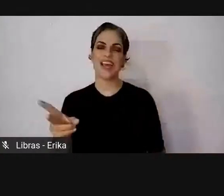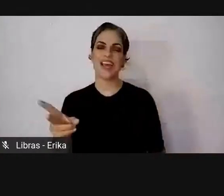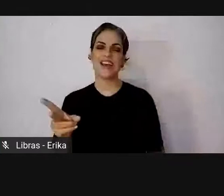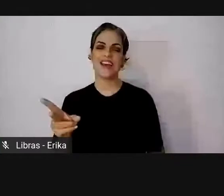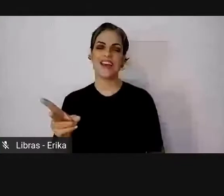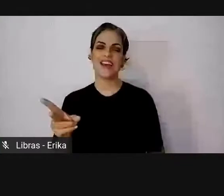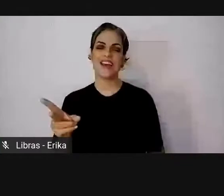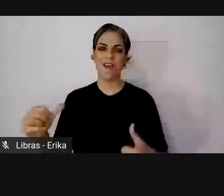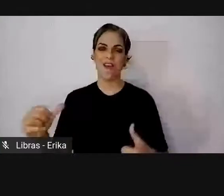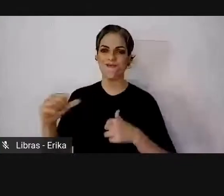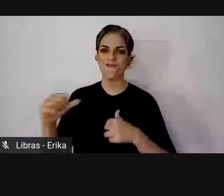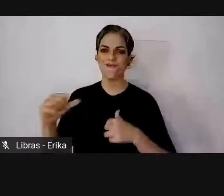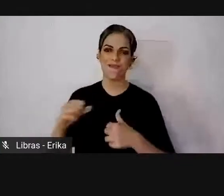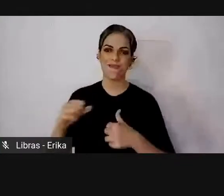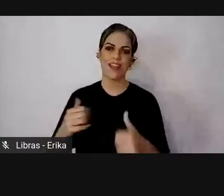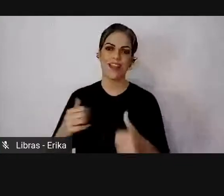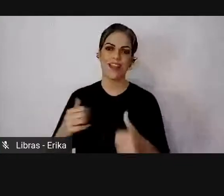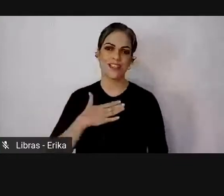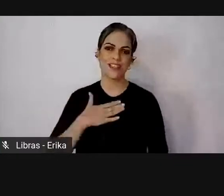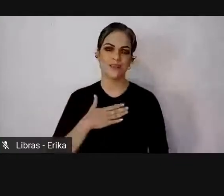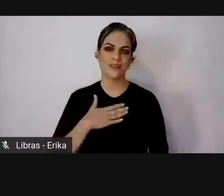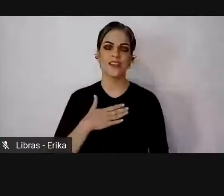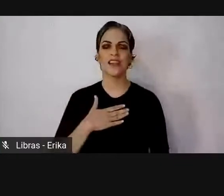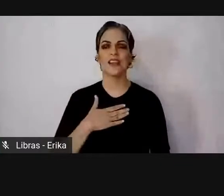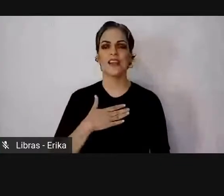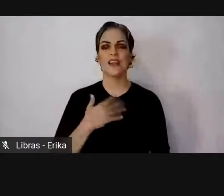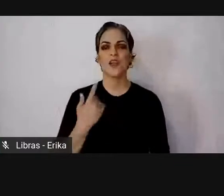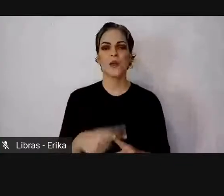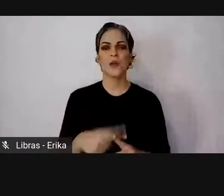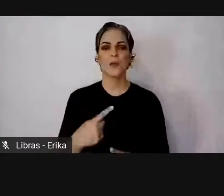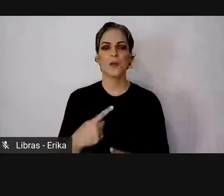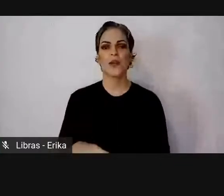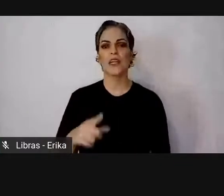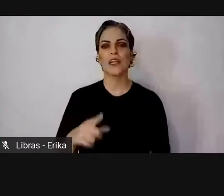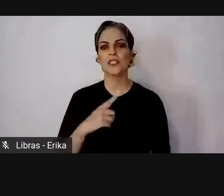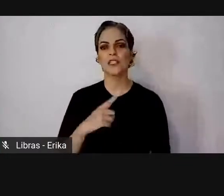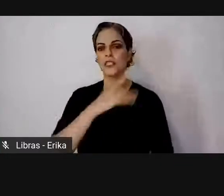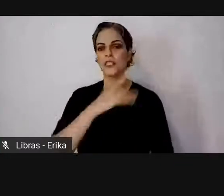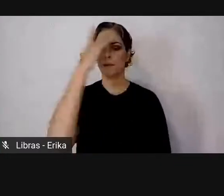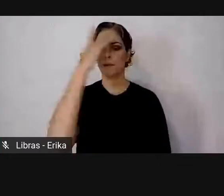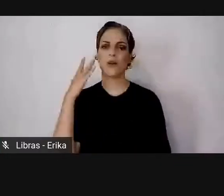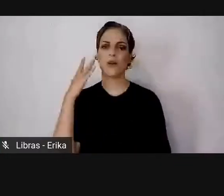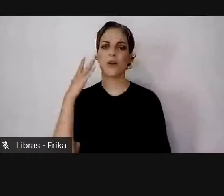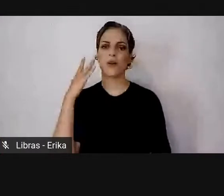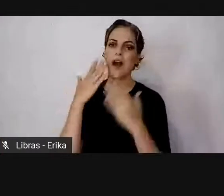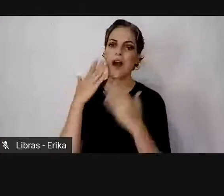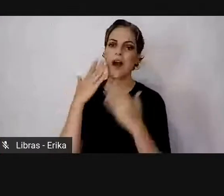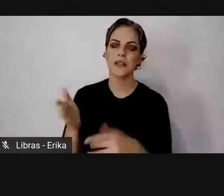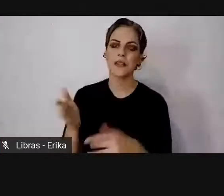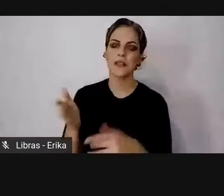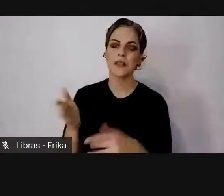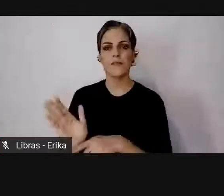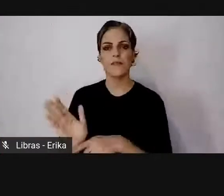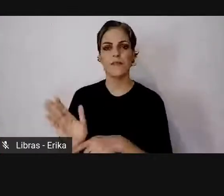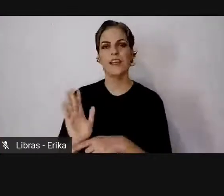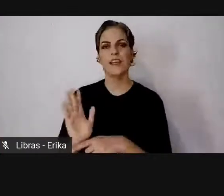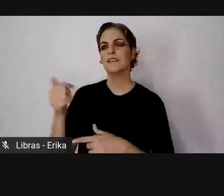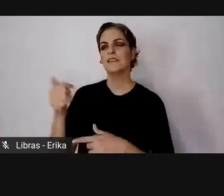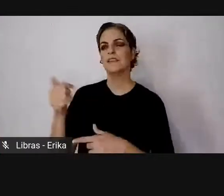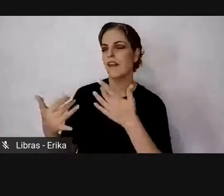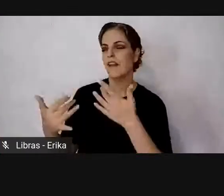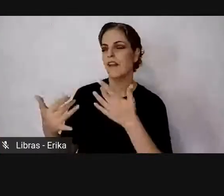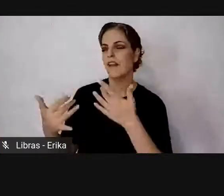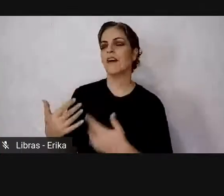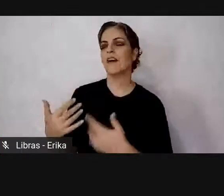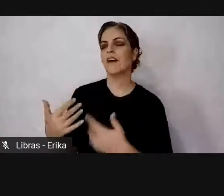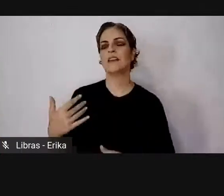havia um apresentador num vídeo, né, que mencionava isso, e esse treinamento nós fizemos com a coparticipação, não eu